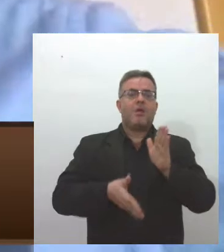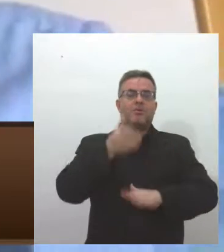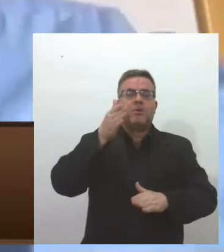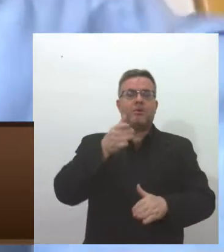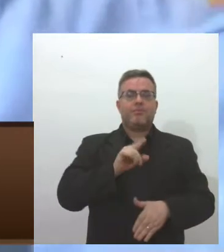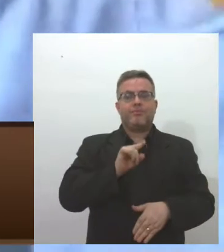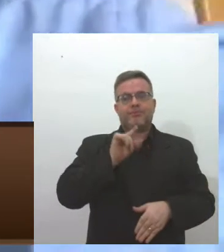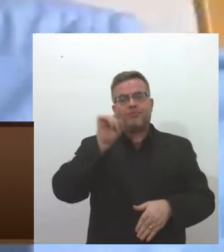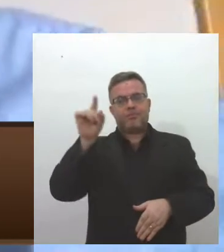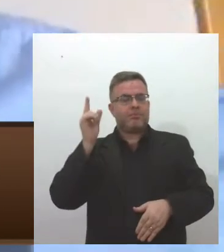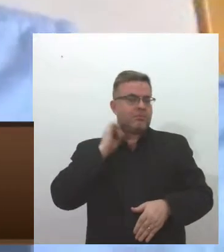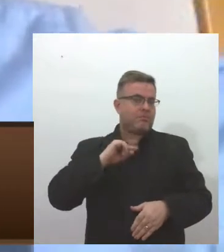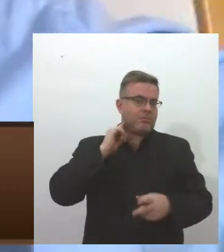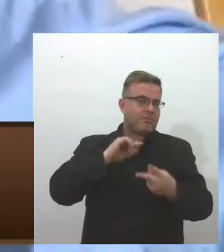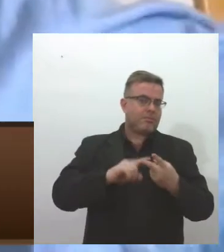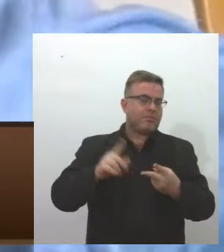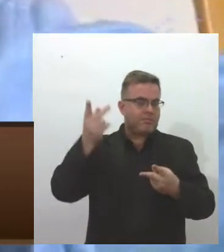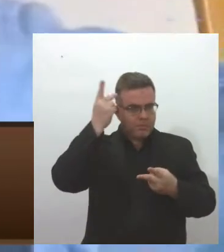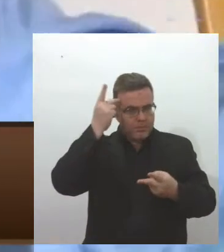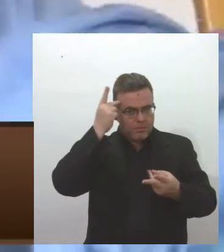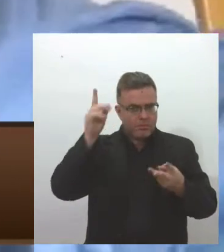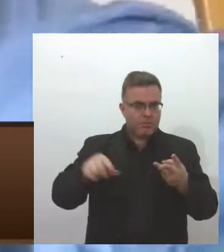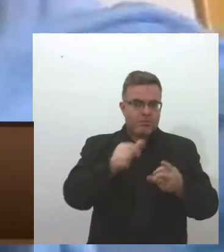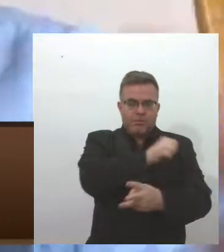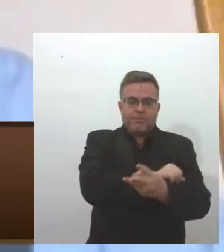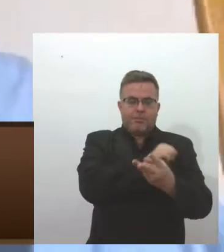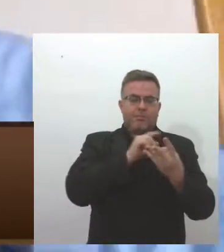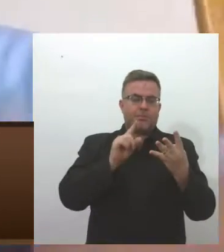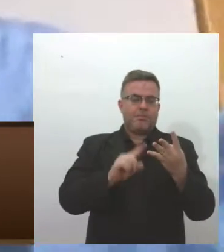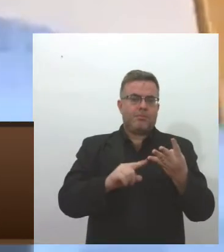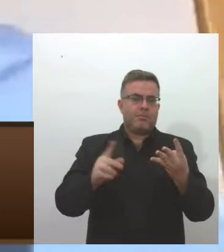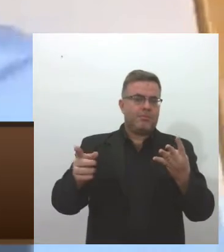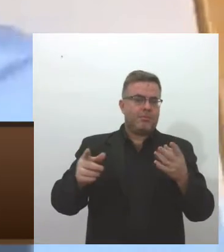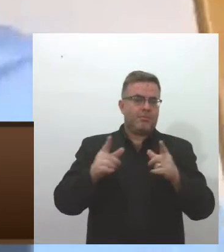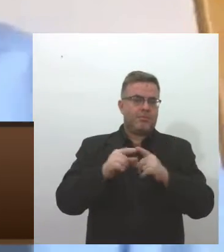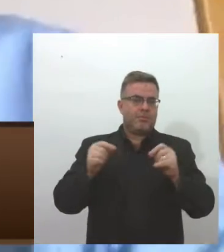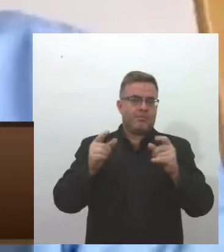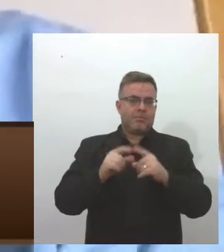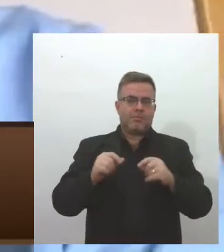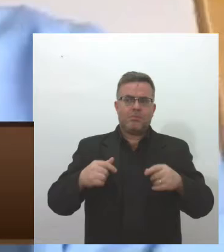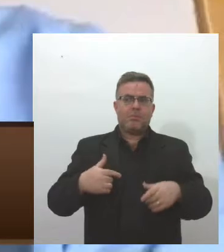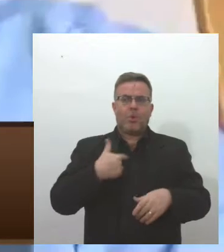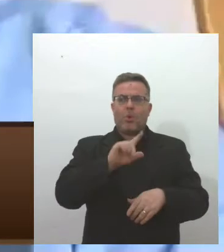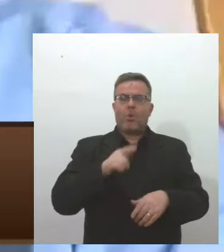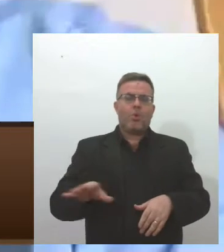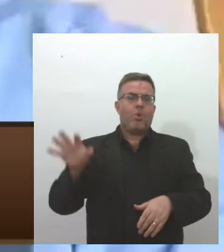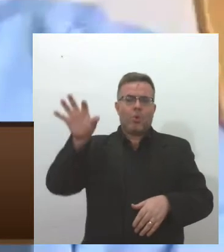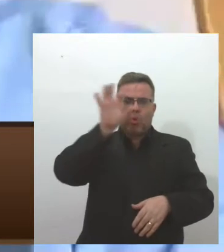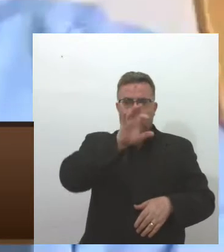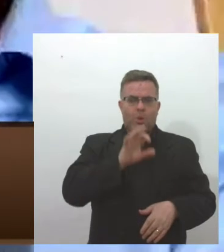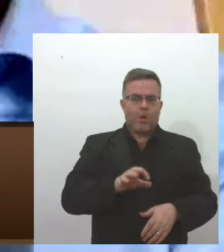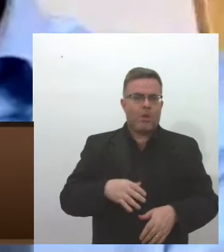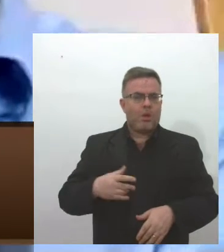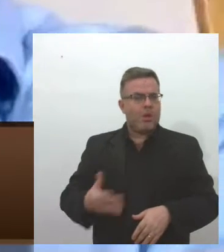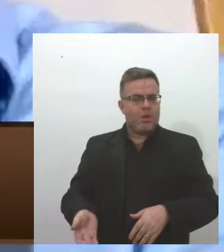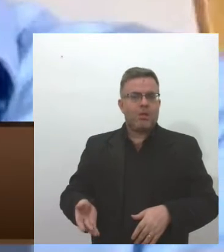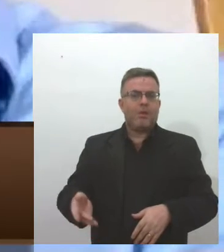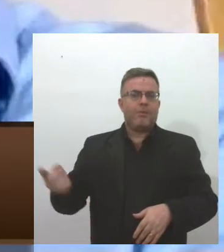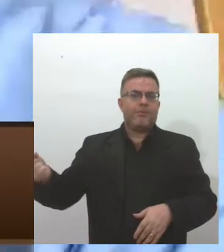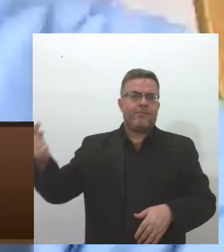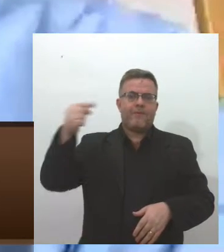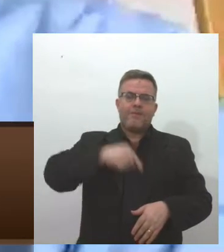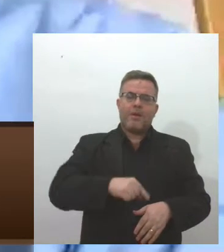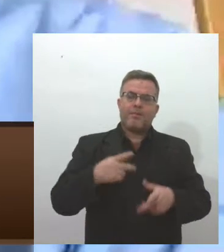em Minas Gerais, em São Paulo, no Rio de Janeiro, em Brasília, enfim, nos estados do norte, aqui mesmo